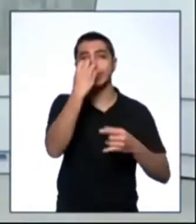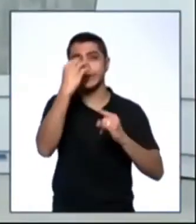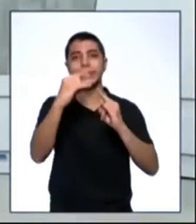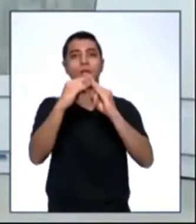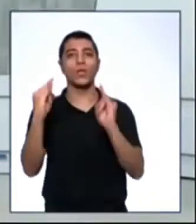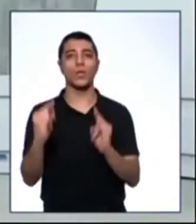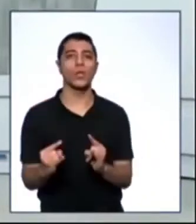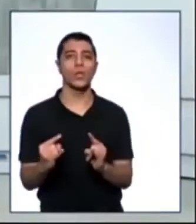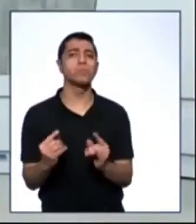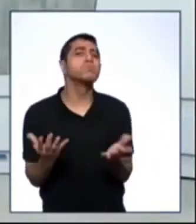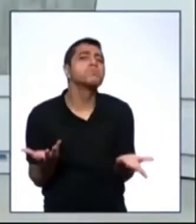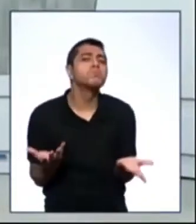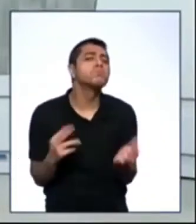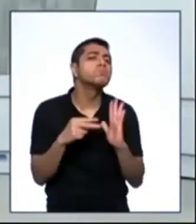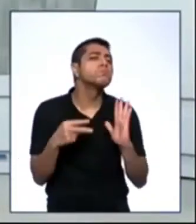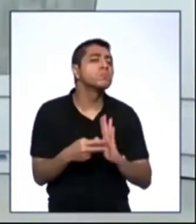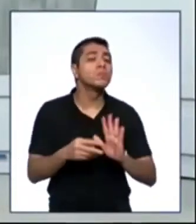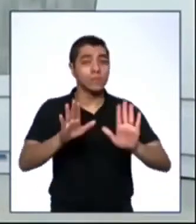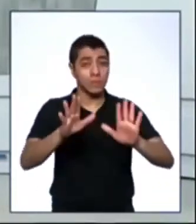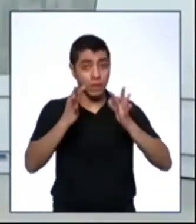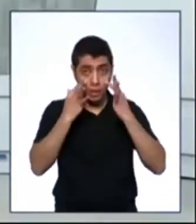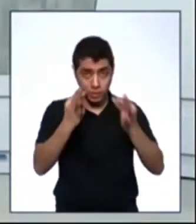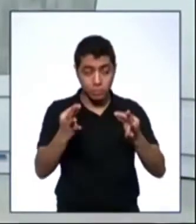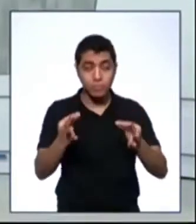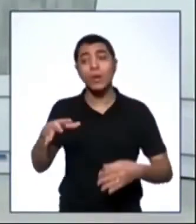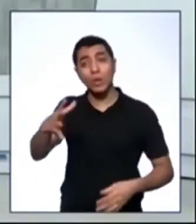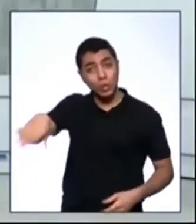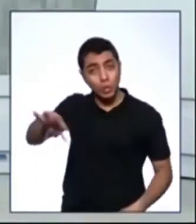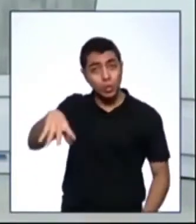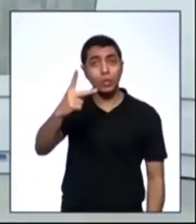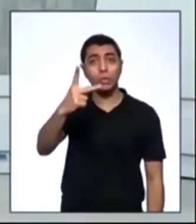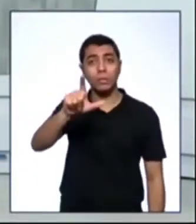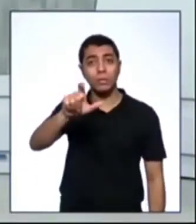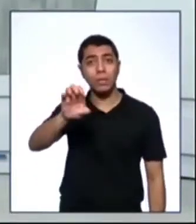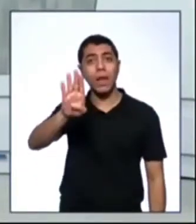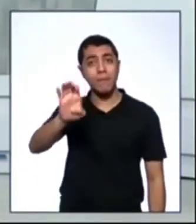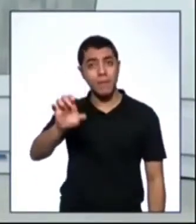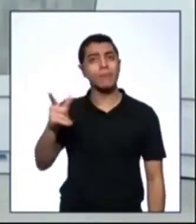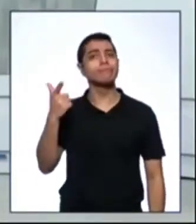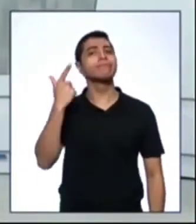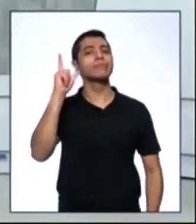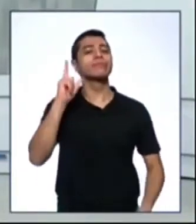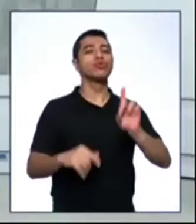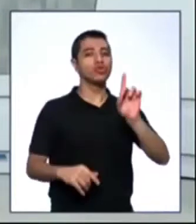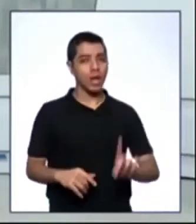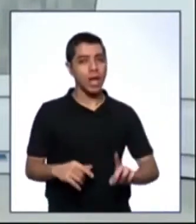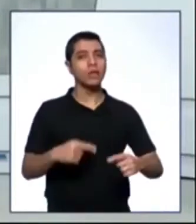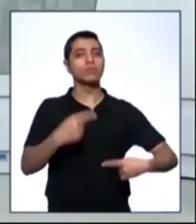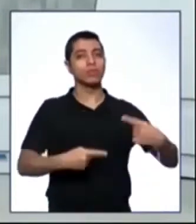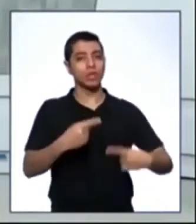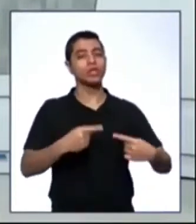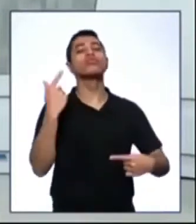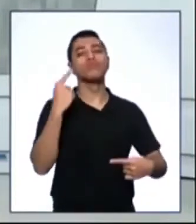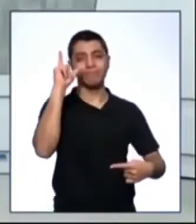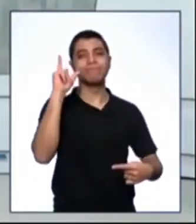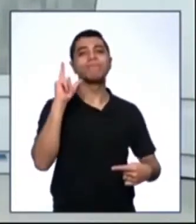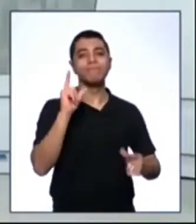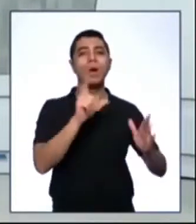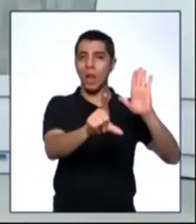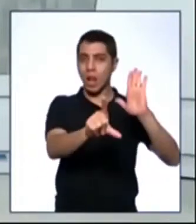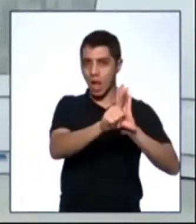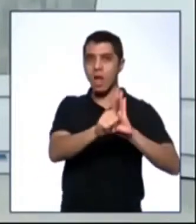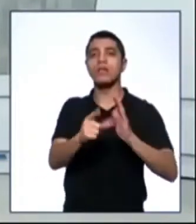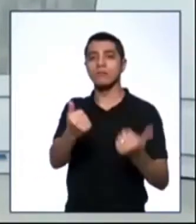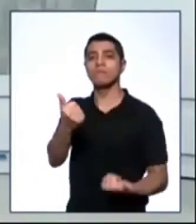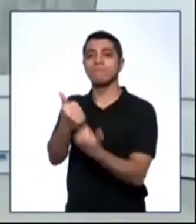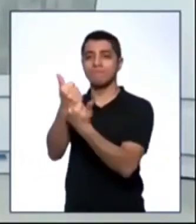A plebe, ela conseguiu direitos políticos, vou retratar de novo, vou passar de novo para a gente conversar. A plebe conseguiu direitos políticos? Conseguiu